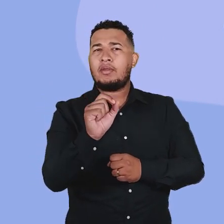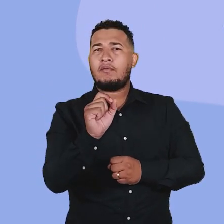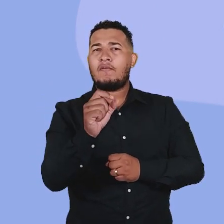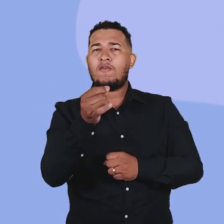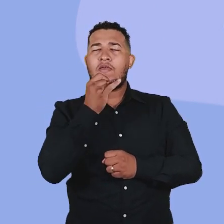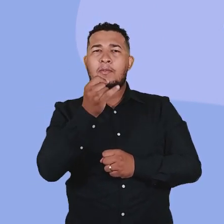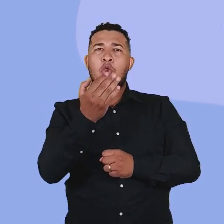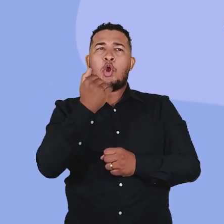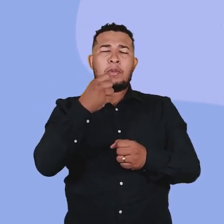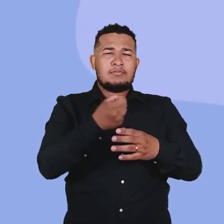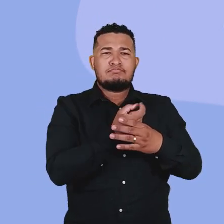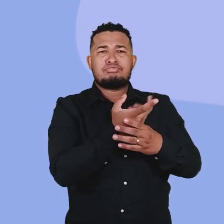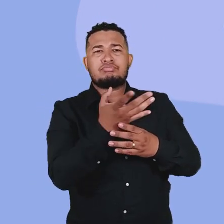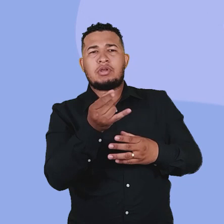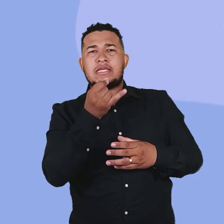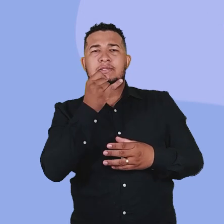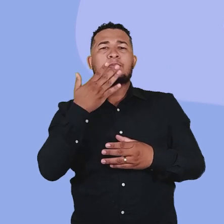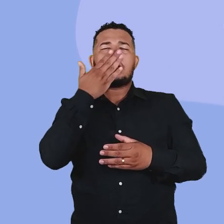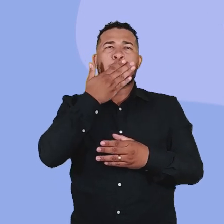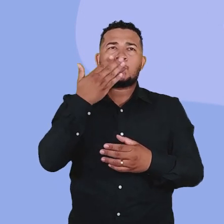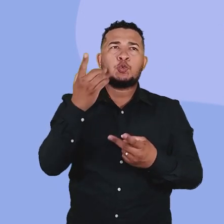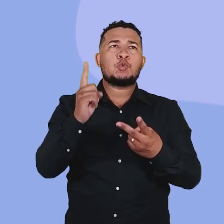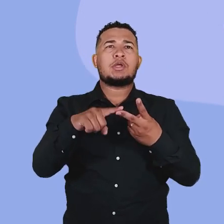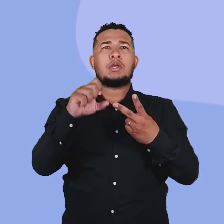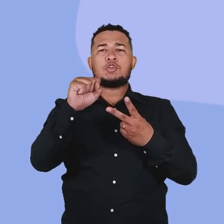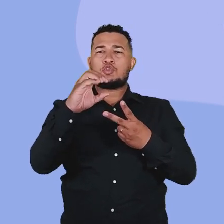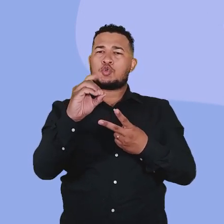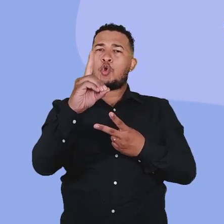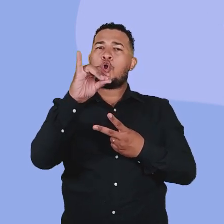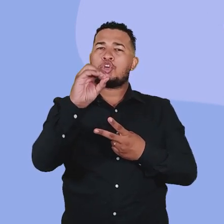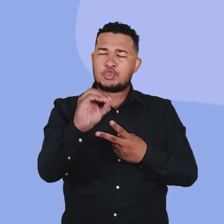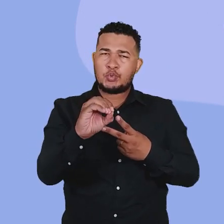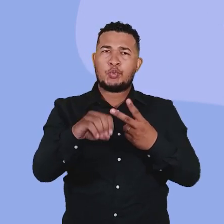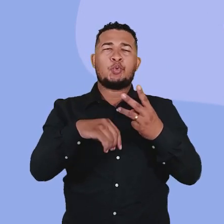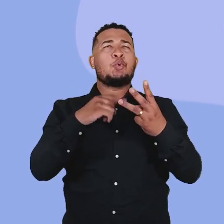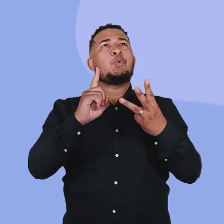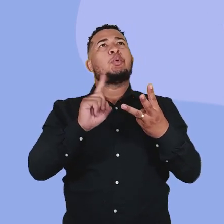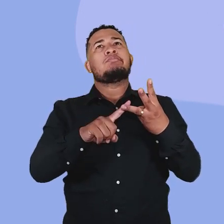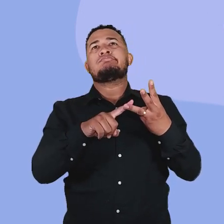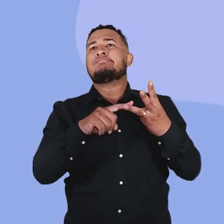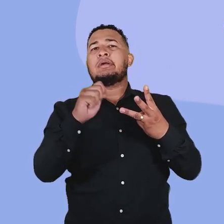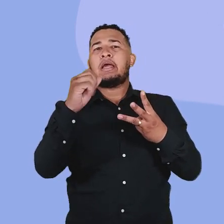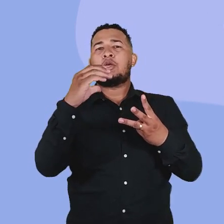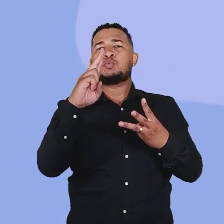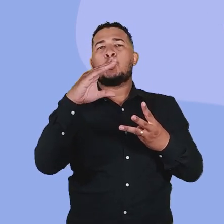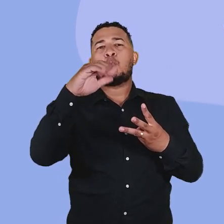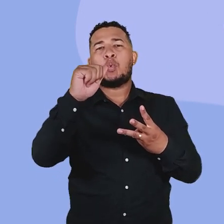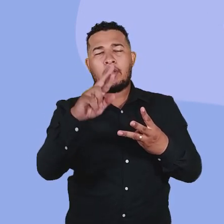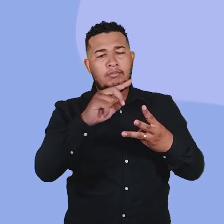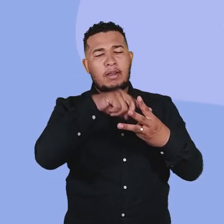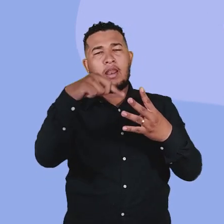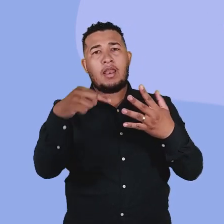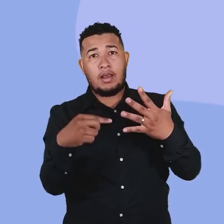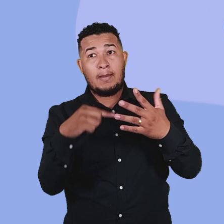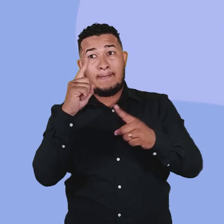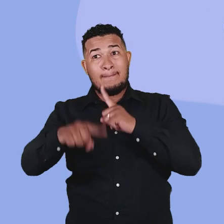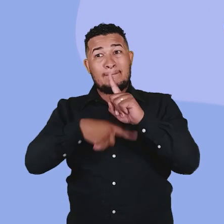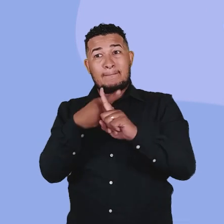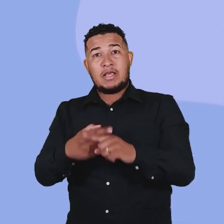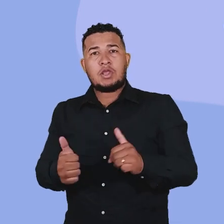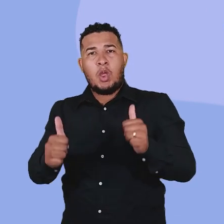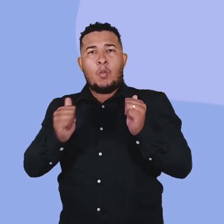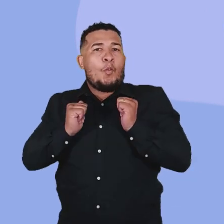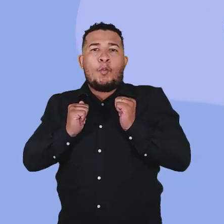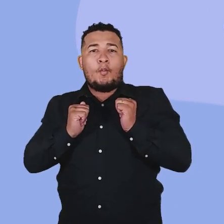alimentos ricos em sódio, corantes, açúcares e conservantes, aliados ao sedentarismo, é um grande responsável por